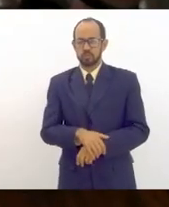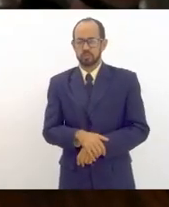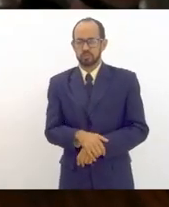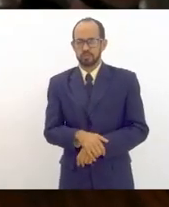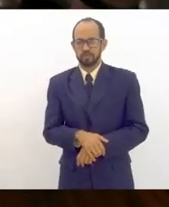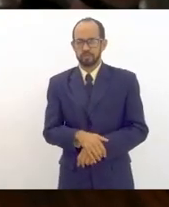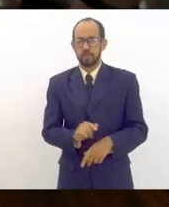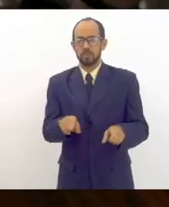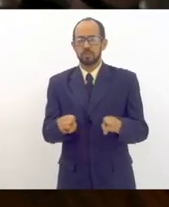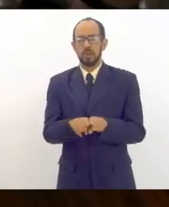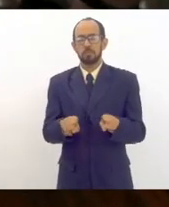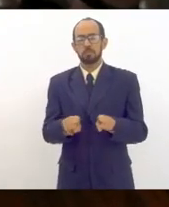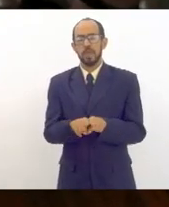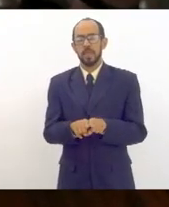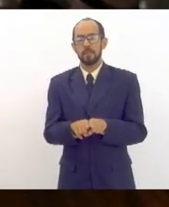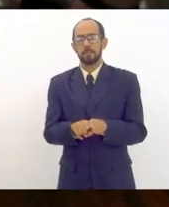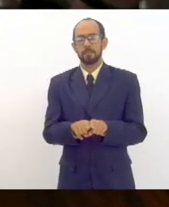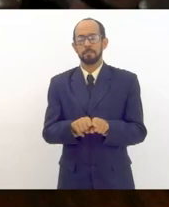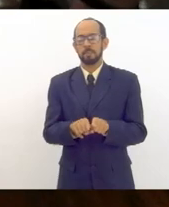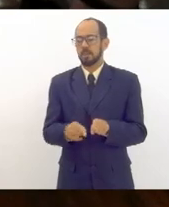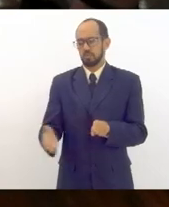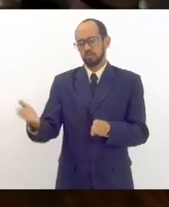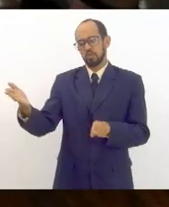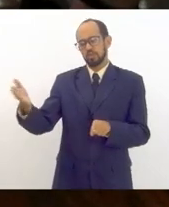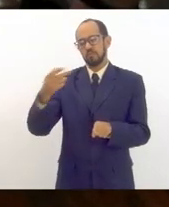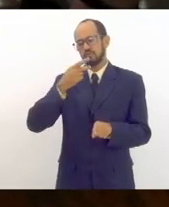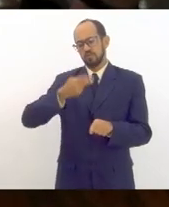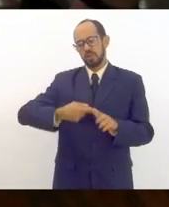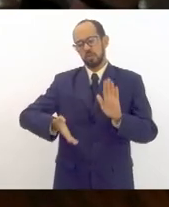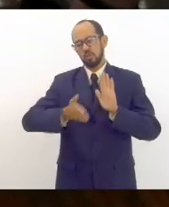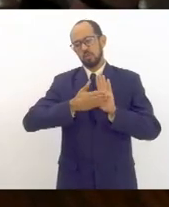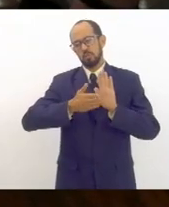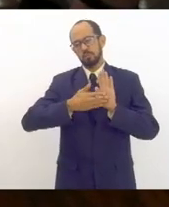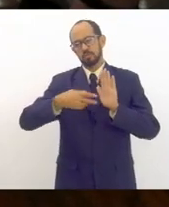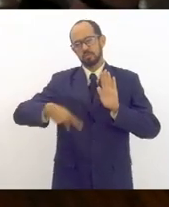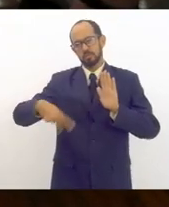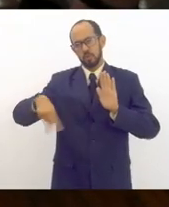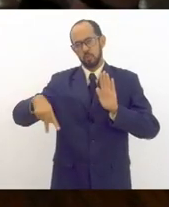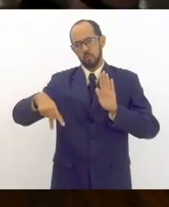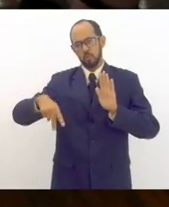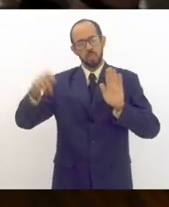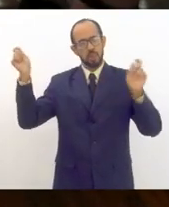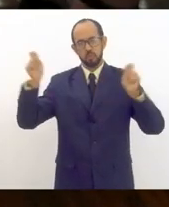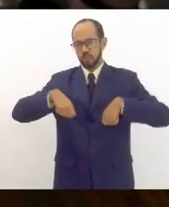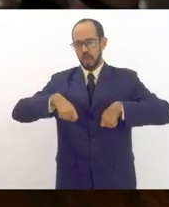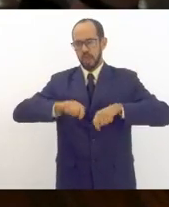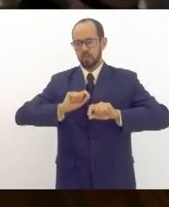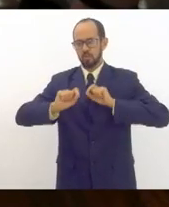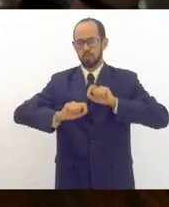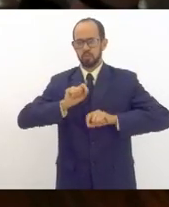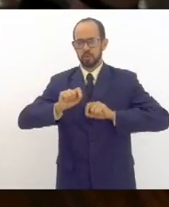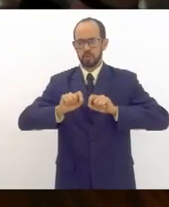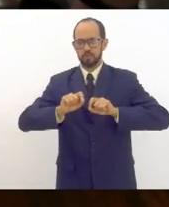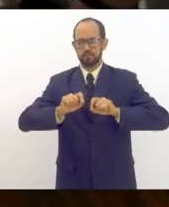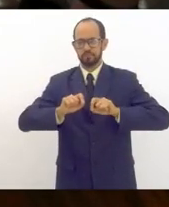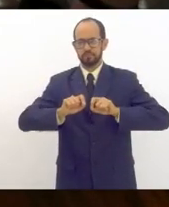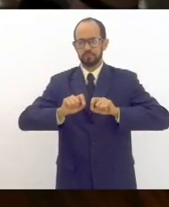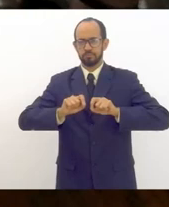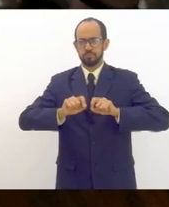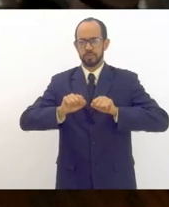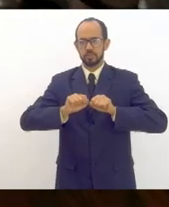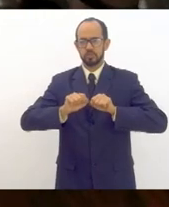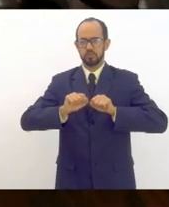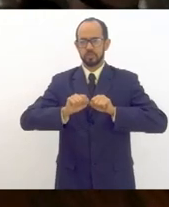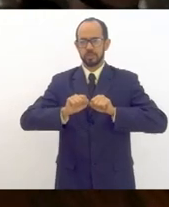Vossa Excelência já afirmou aqui seu compromisso, não há como a gente decretar